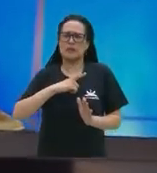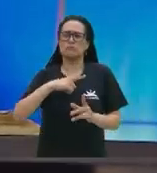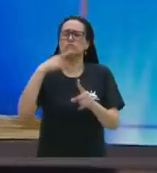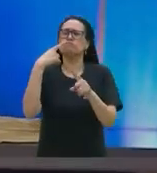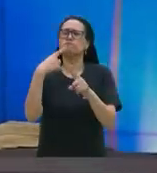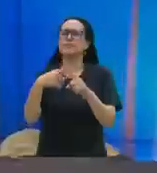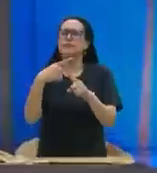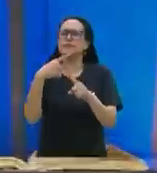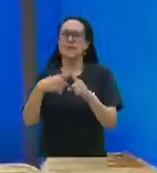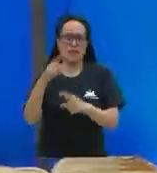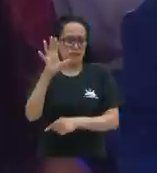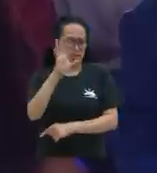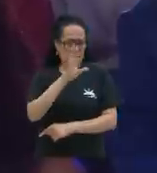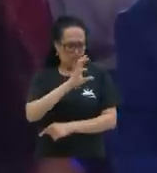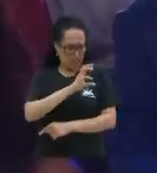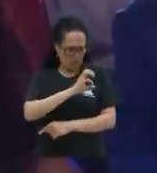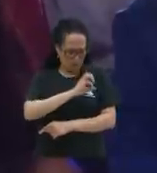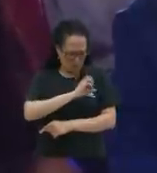Porque sou amado.